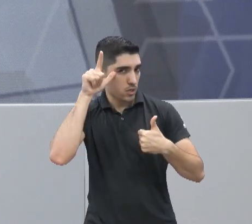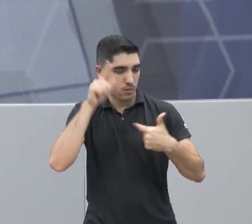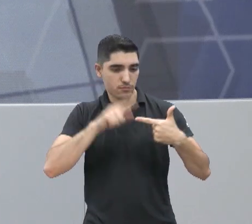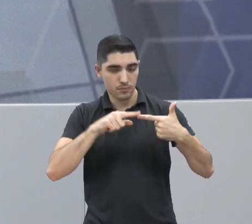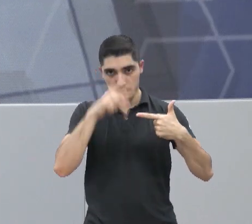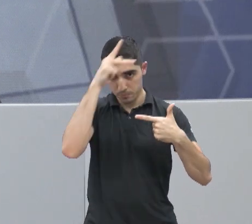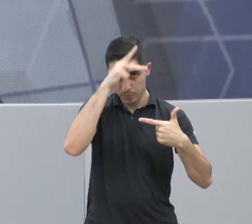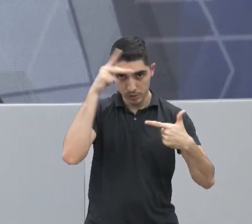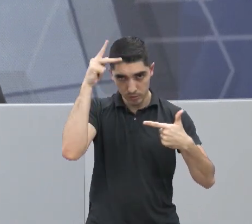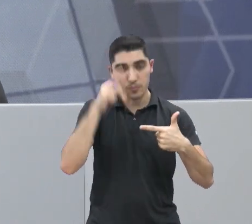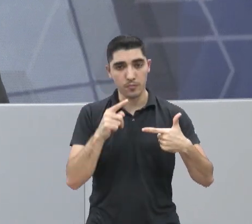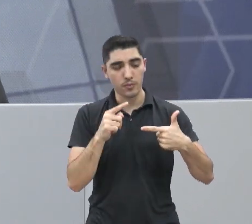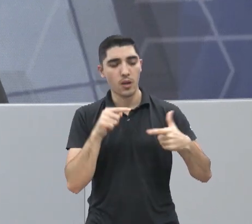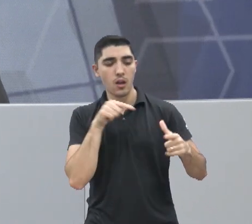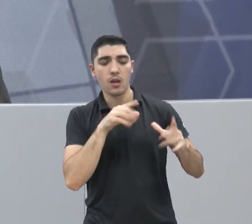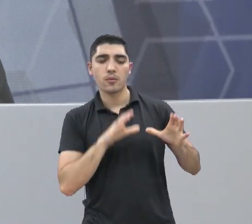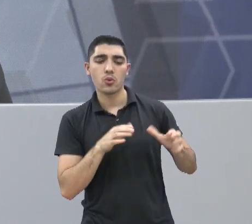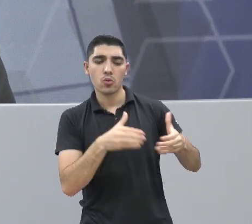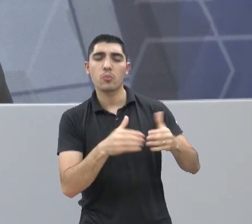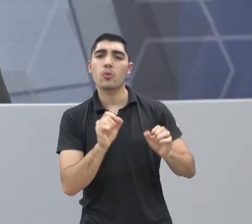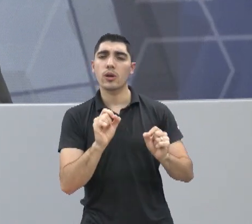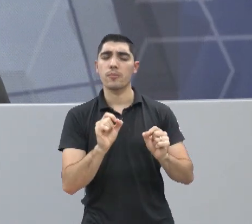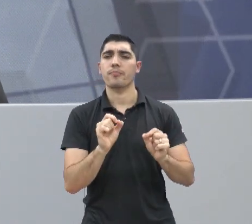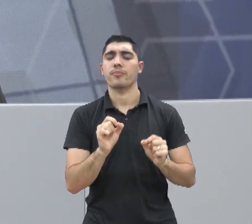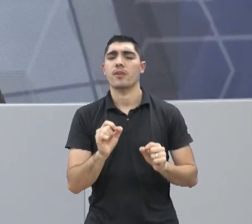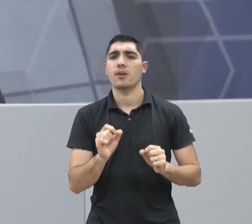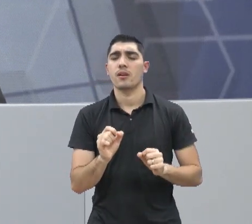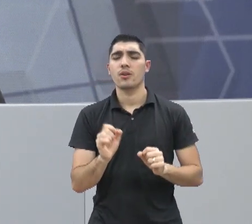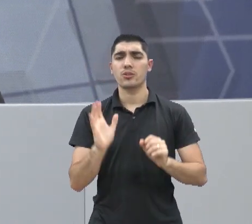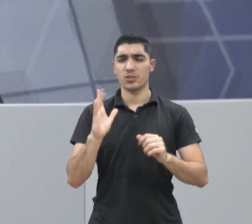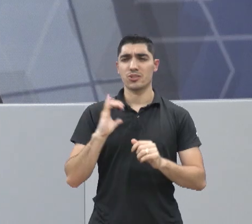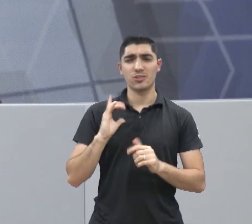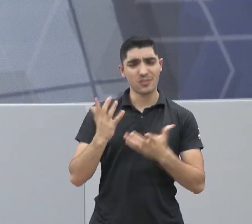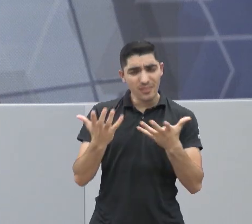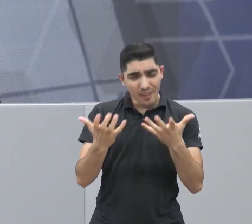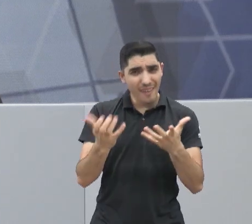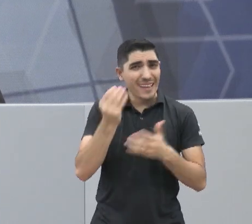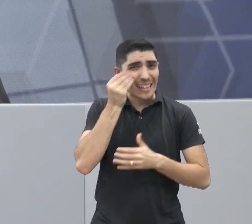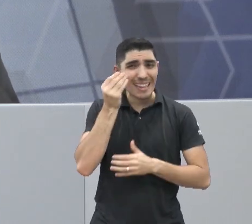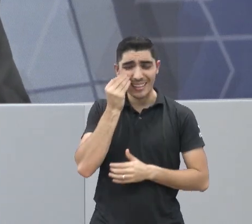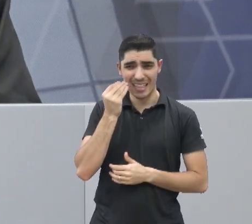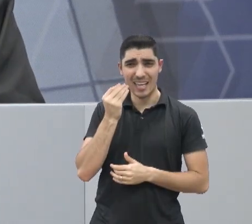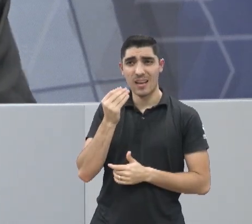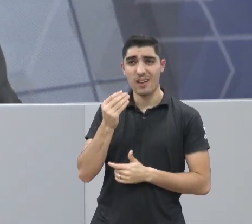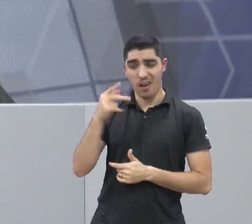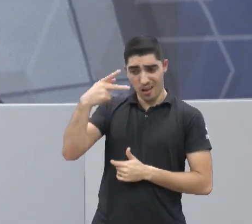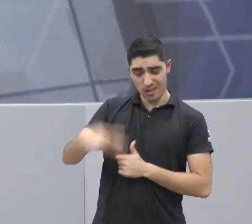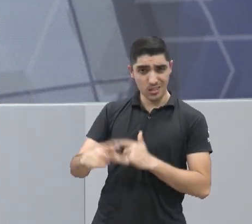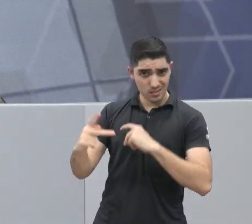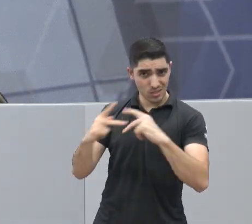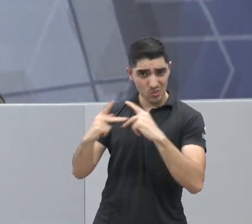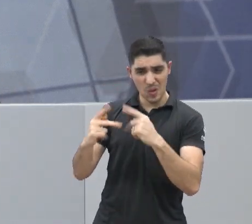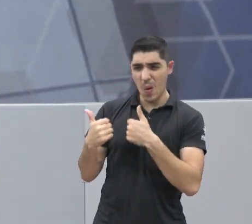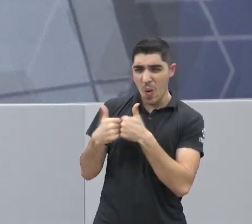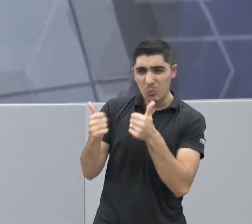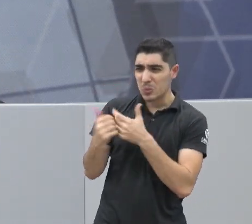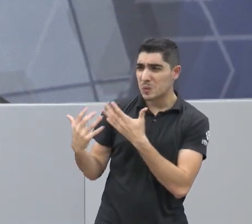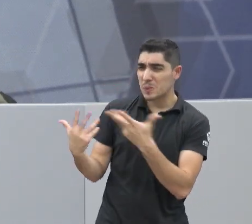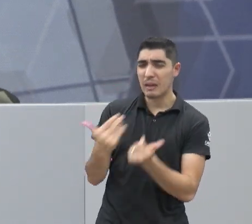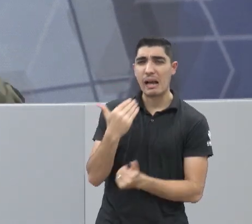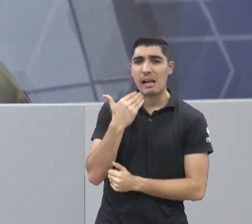um pouco essa mazela que está o nosso transporte público daqui de São José dos Campos. Foi